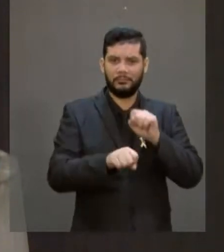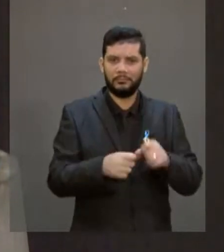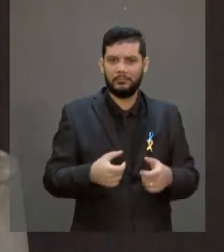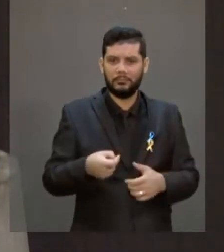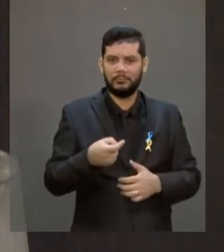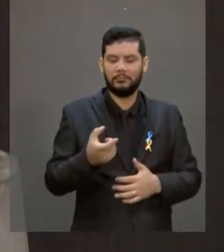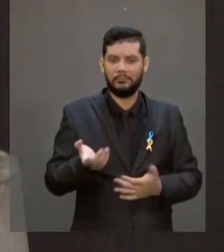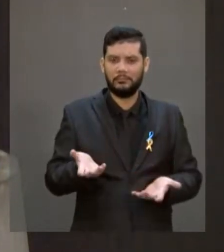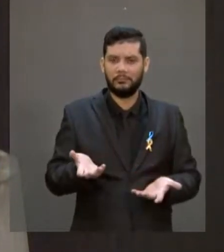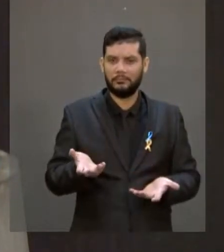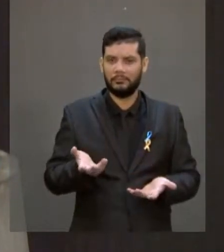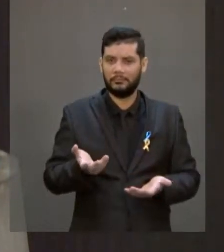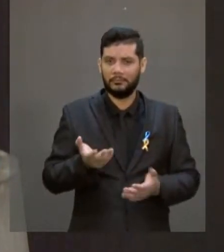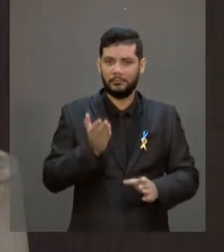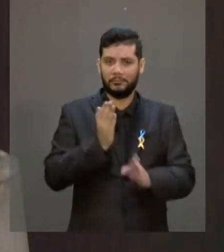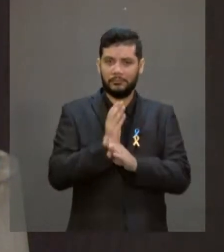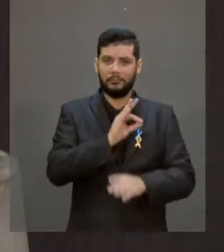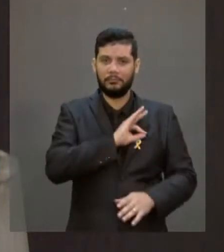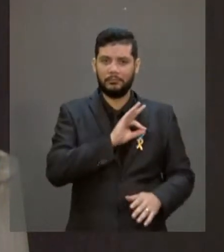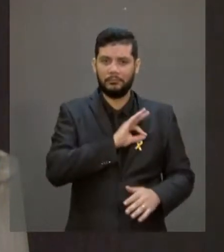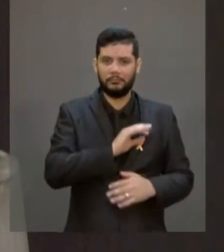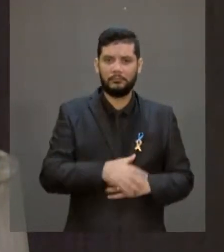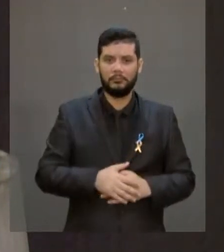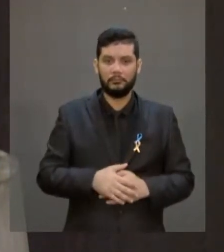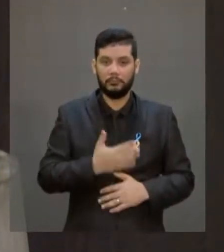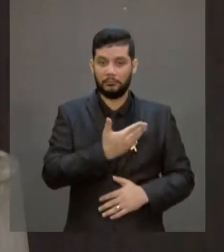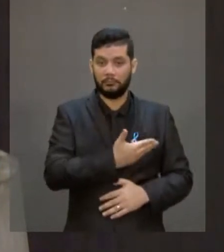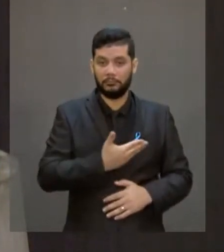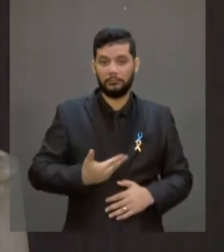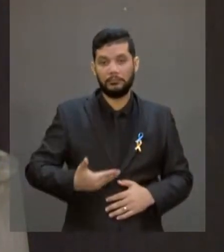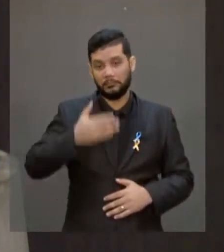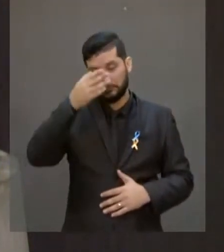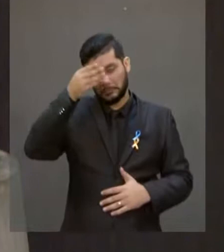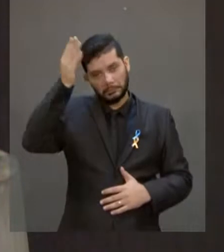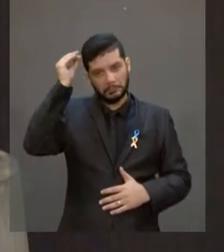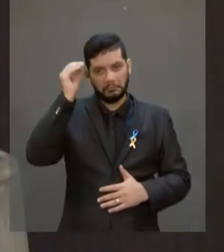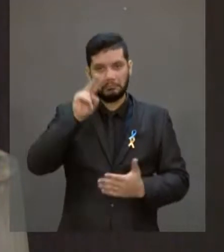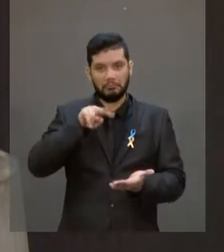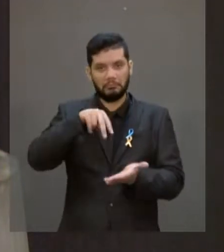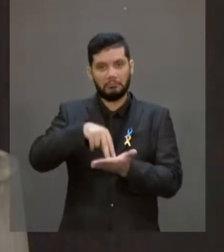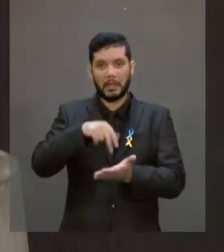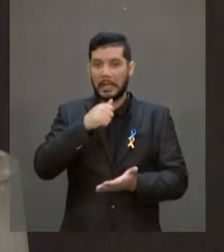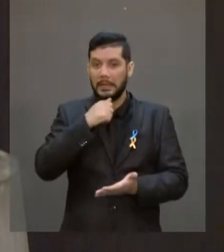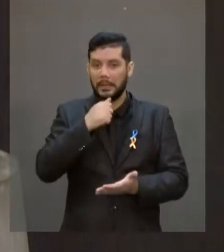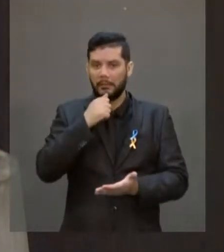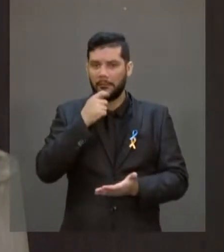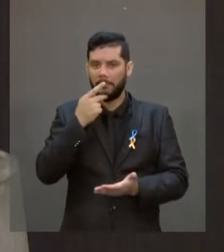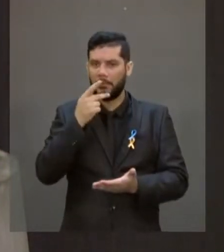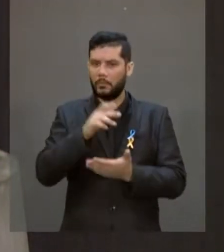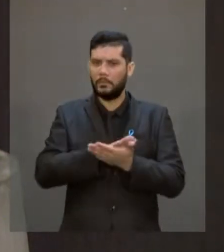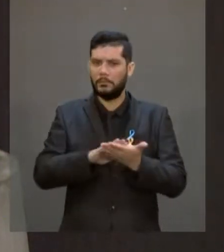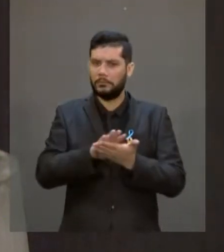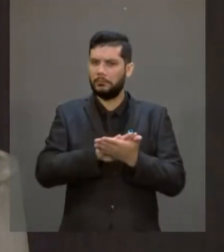Até agora, o governador Camilo Santana não se pronunciou. Reputo eu,